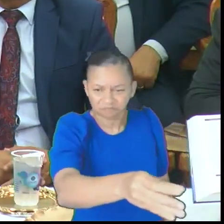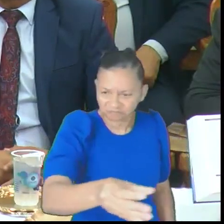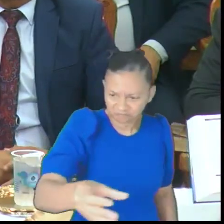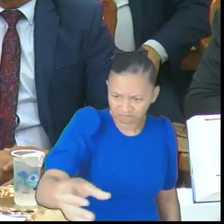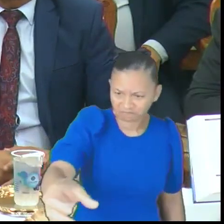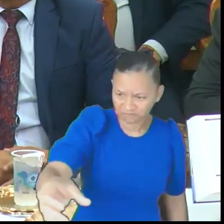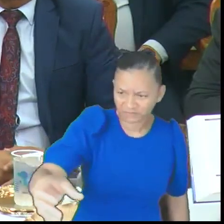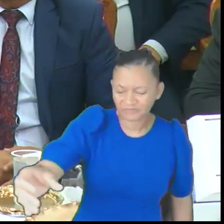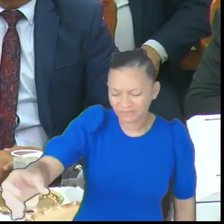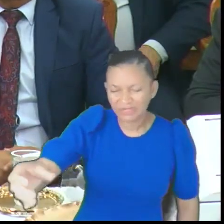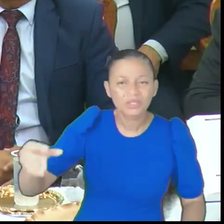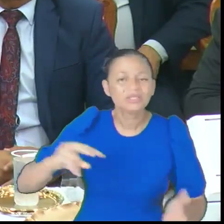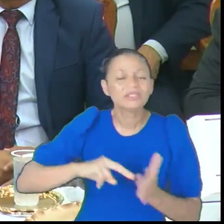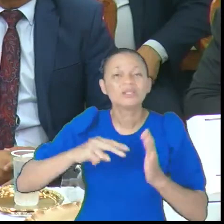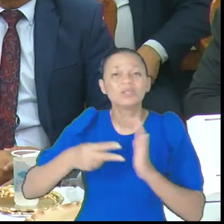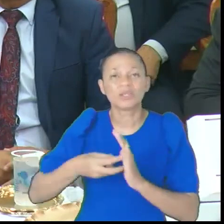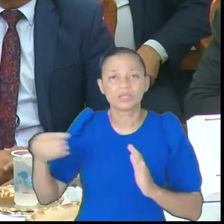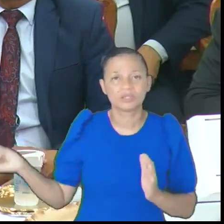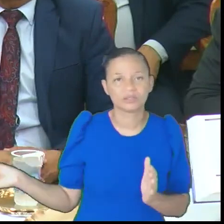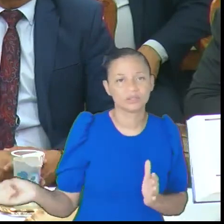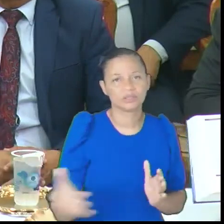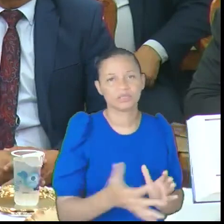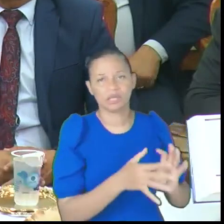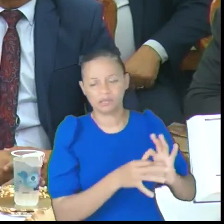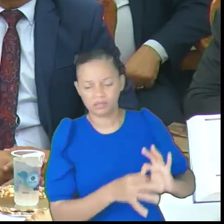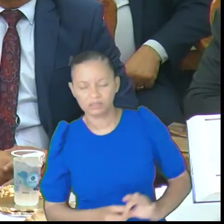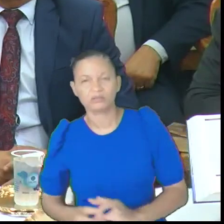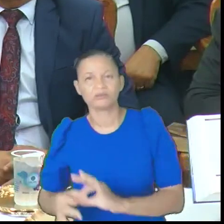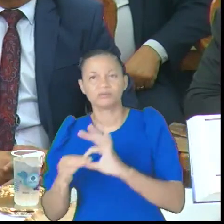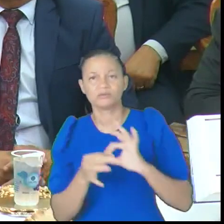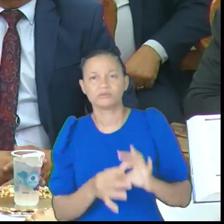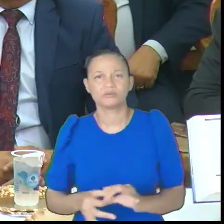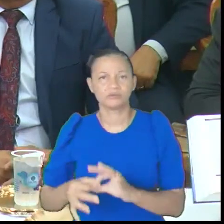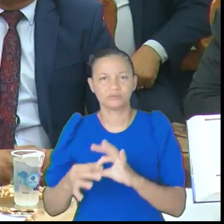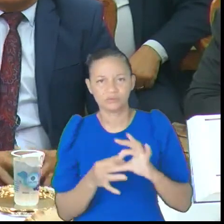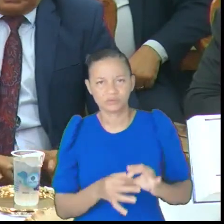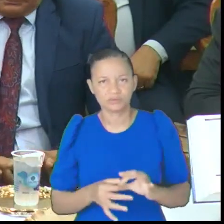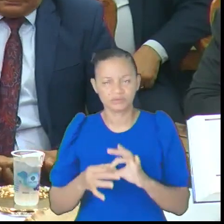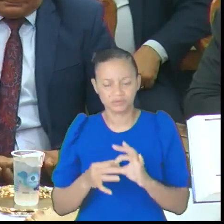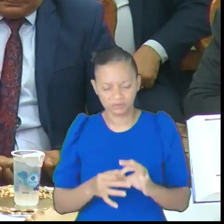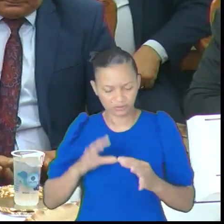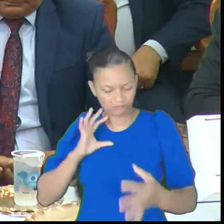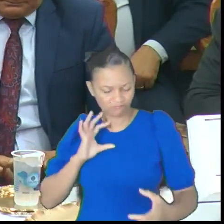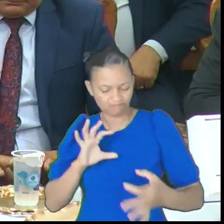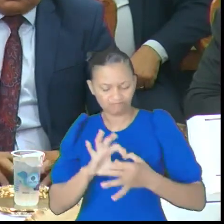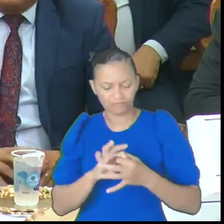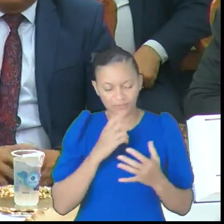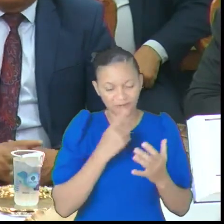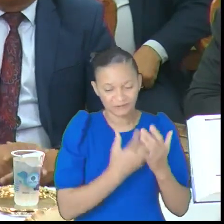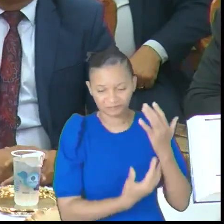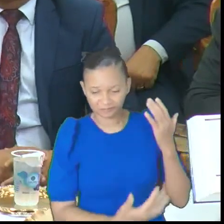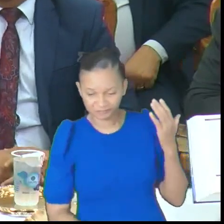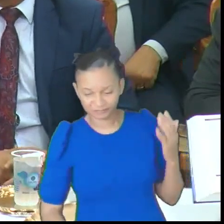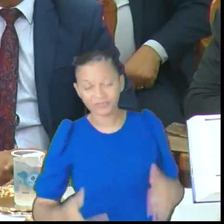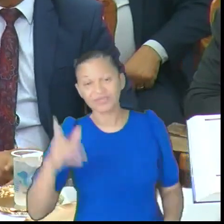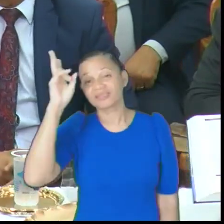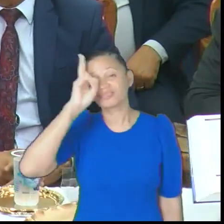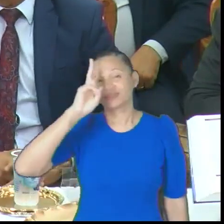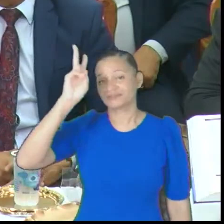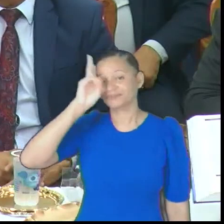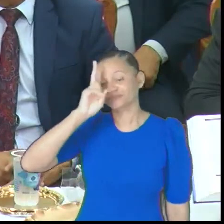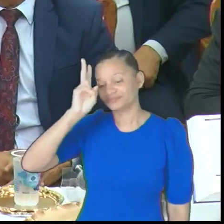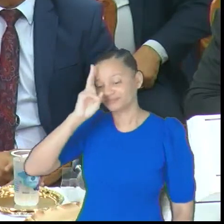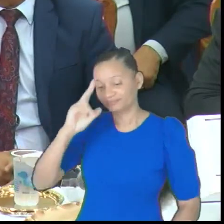da nova aliança no meu sangue. É lembrar